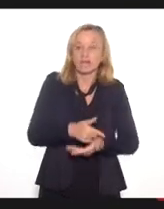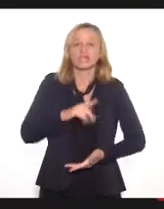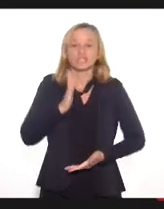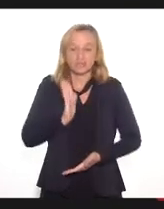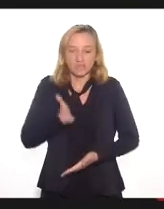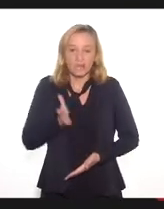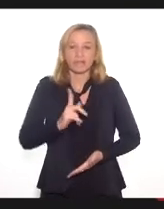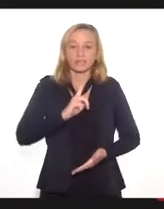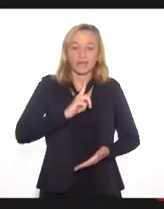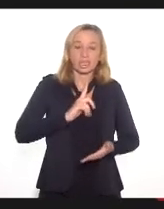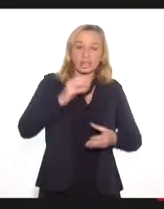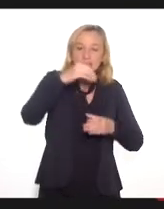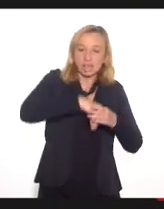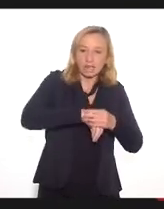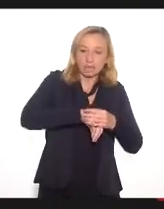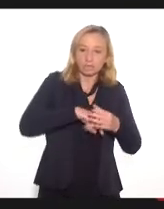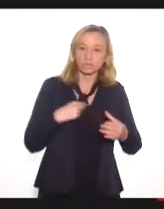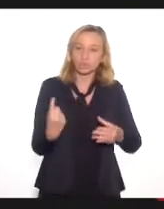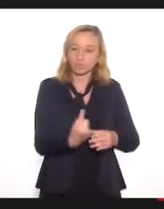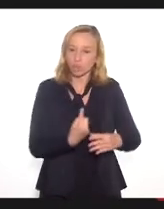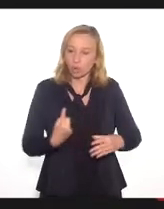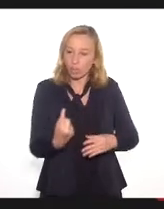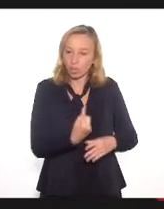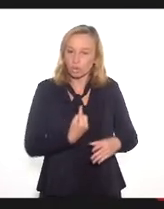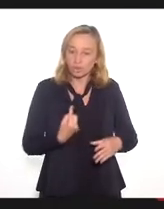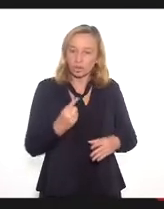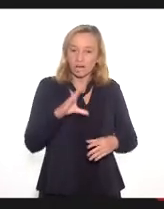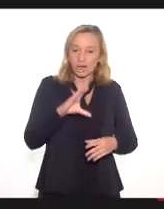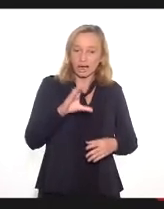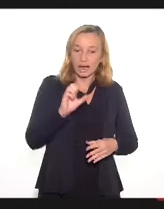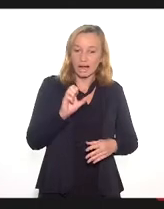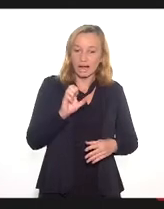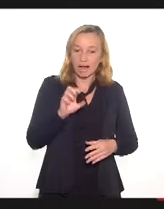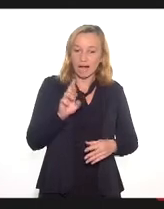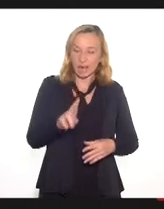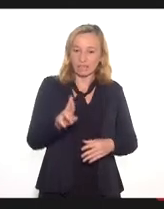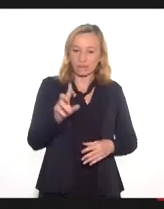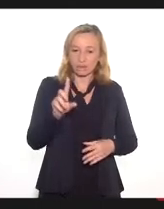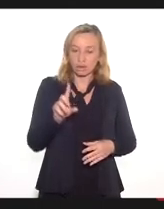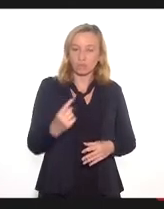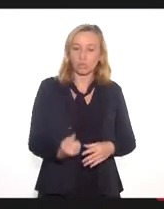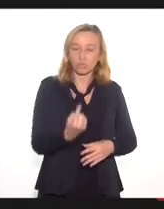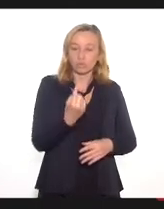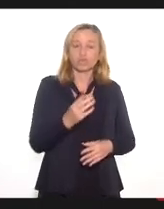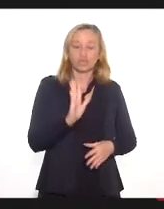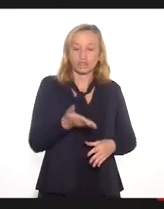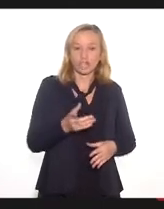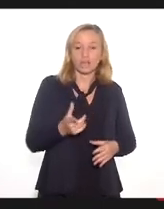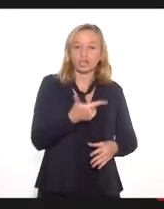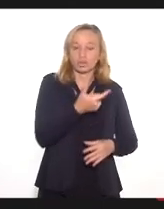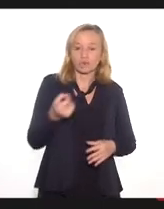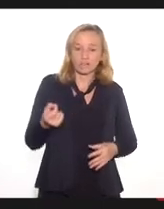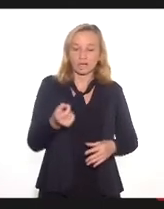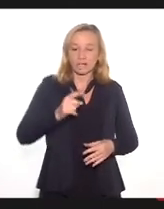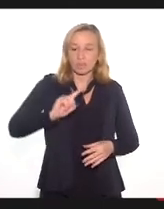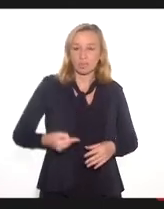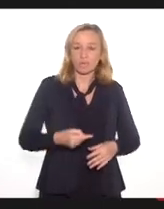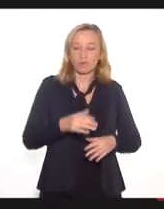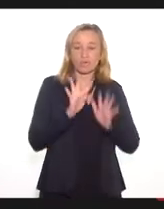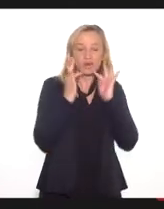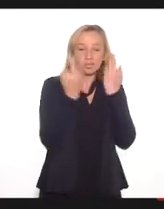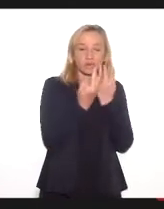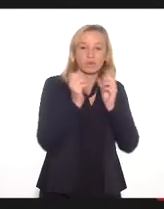tem, dentro do nosso Cade Único, já 200 mil famílias que poderão ser